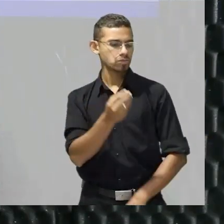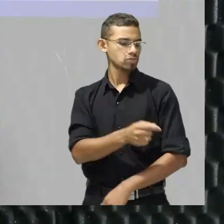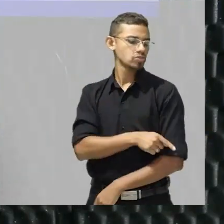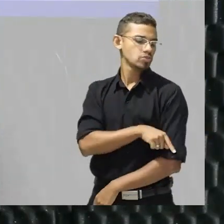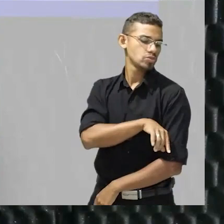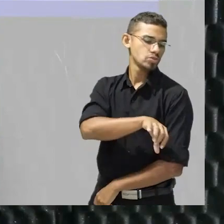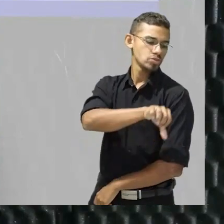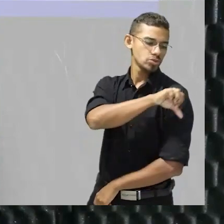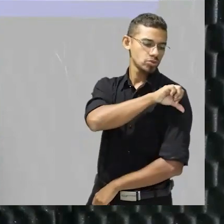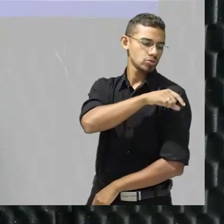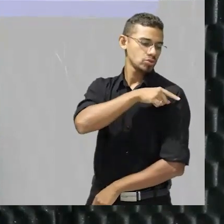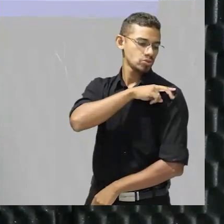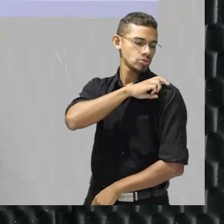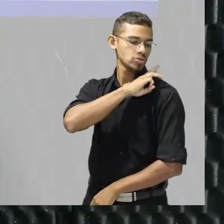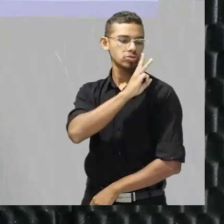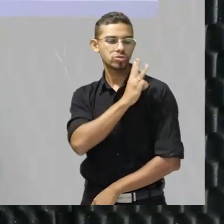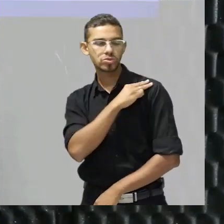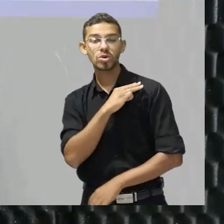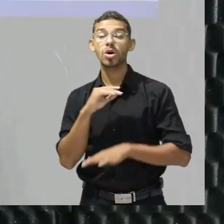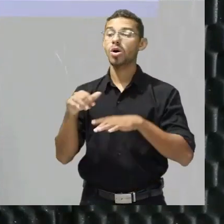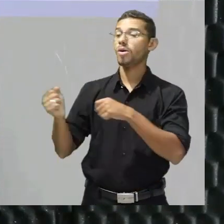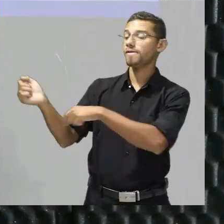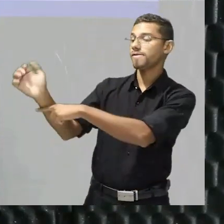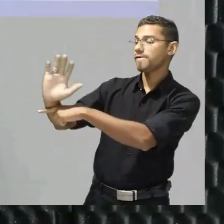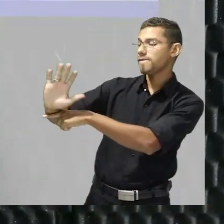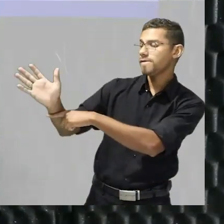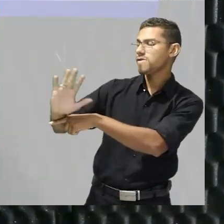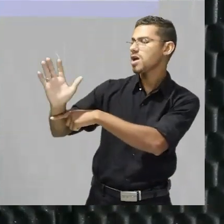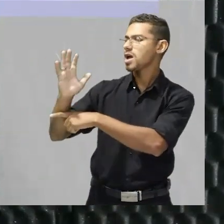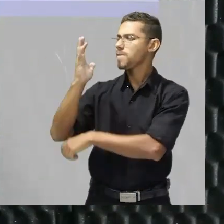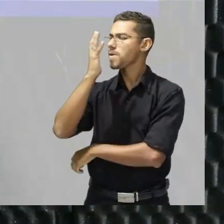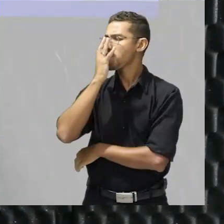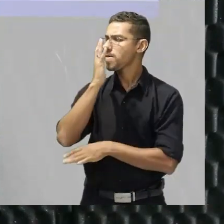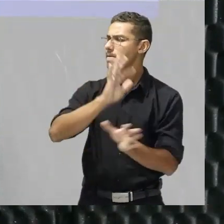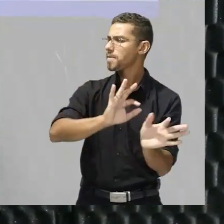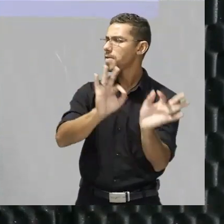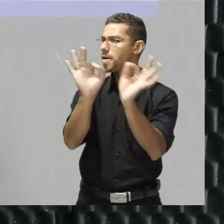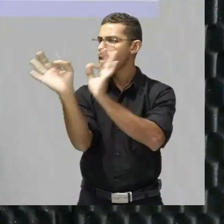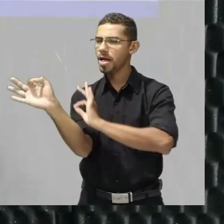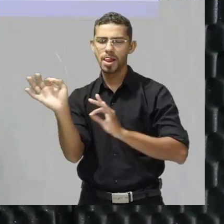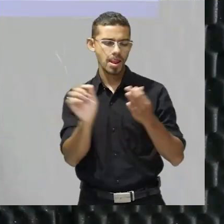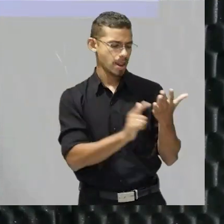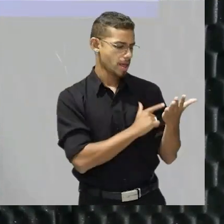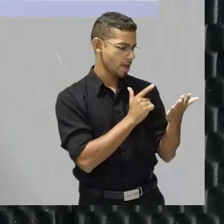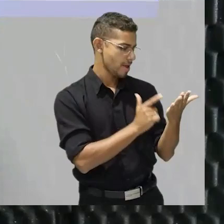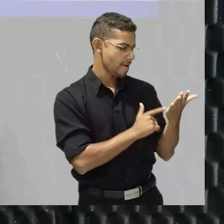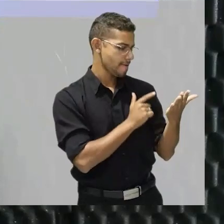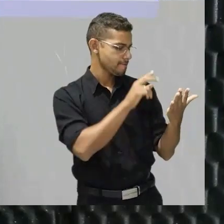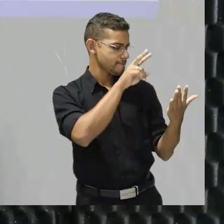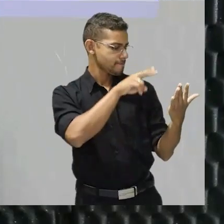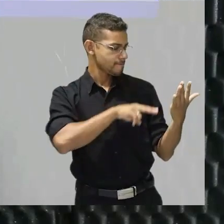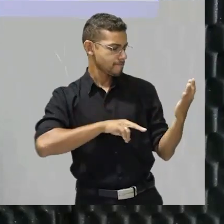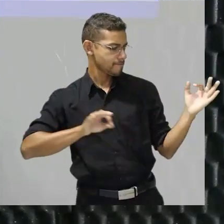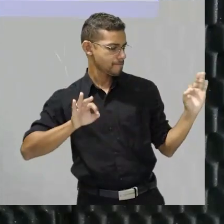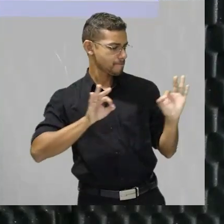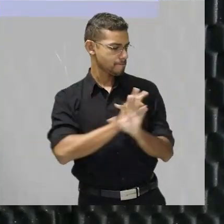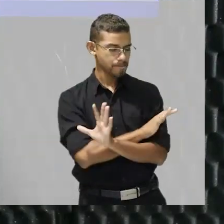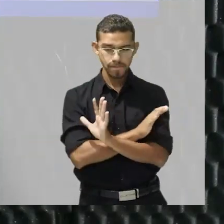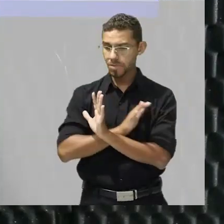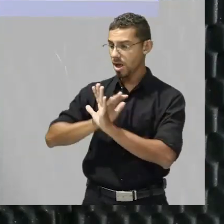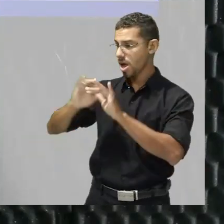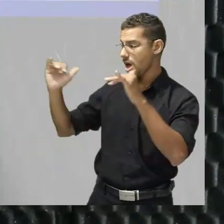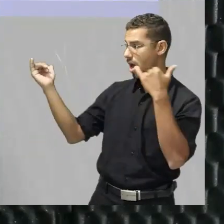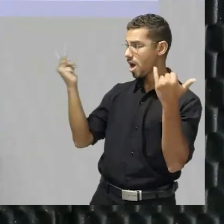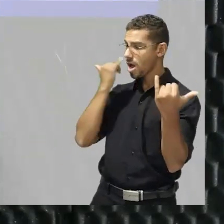vida né os filmes que você assiste os livros que você lê as notícias jornais revistas